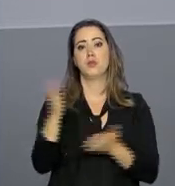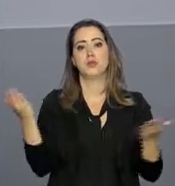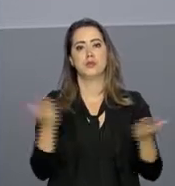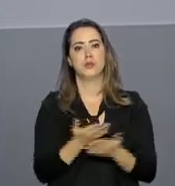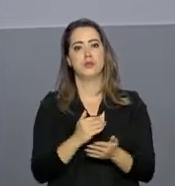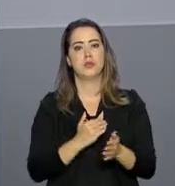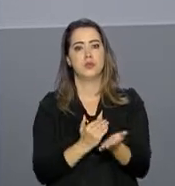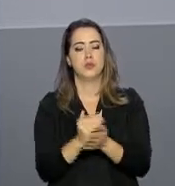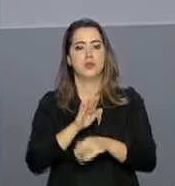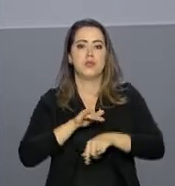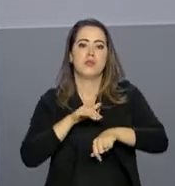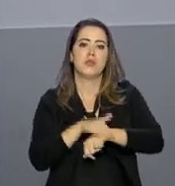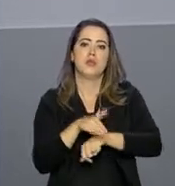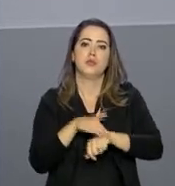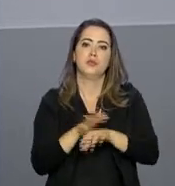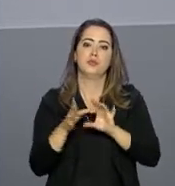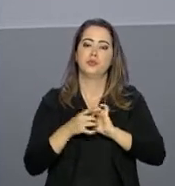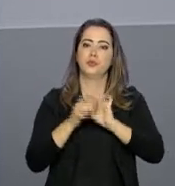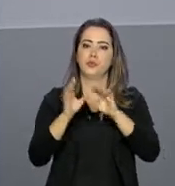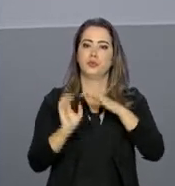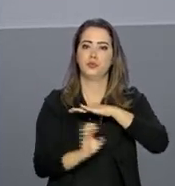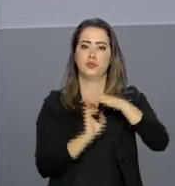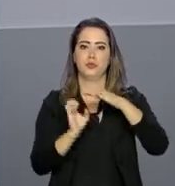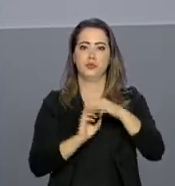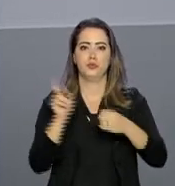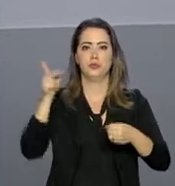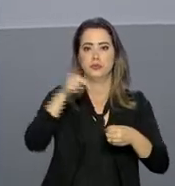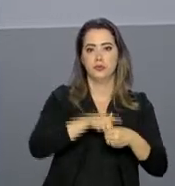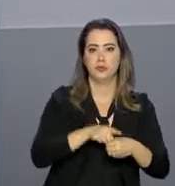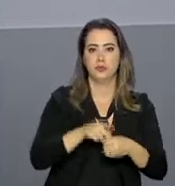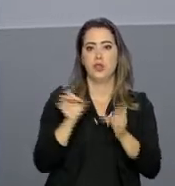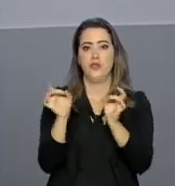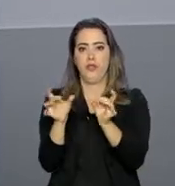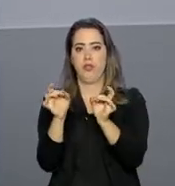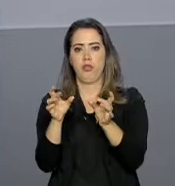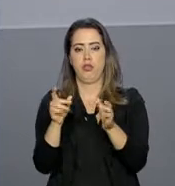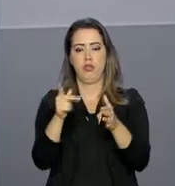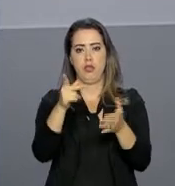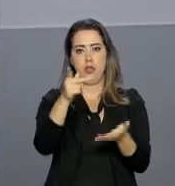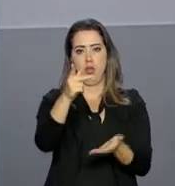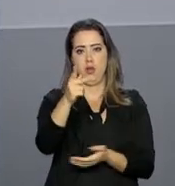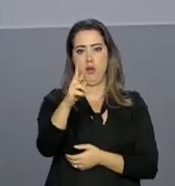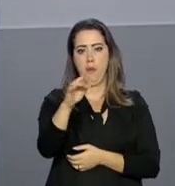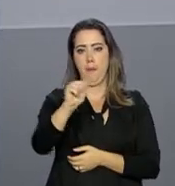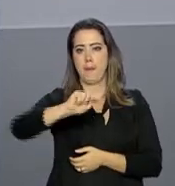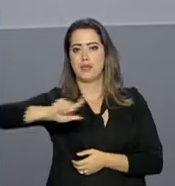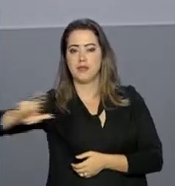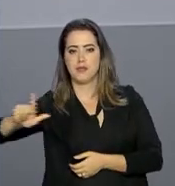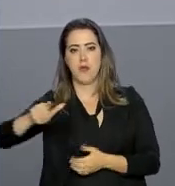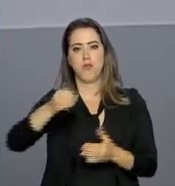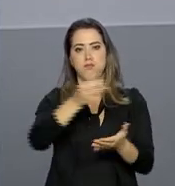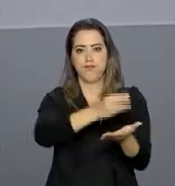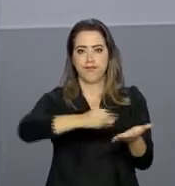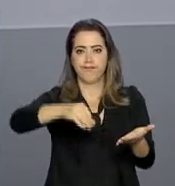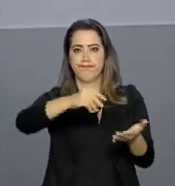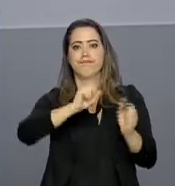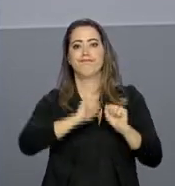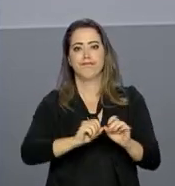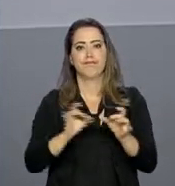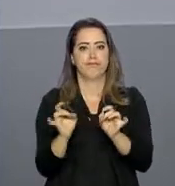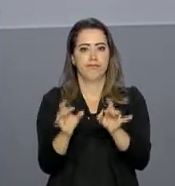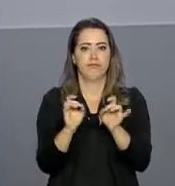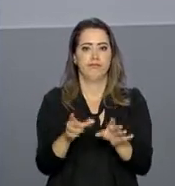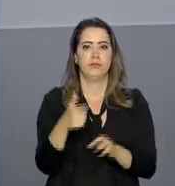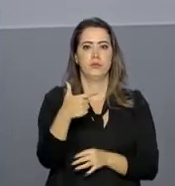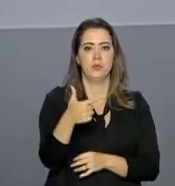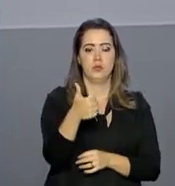no início da noite a permissão para petrobras negociará áreas do pré sal foram 217 votos contra